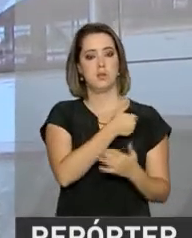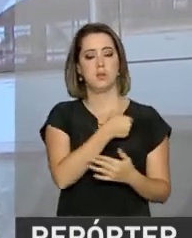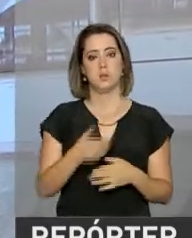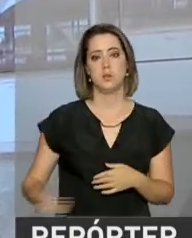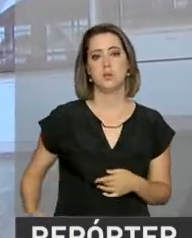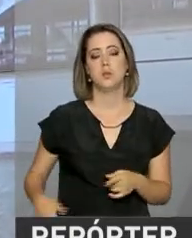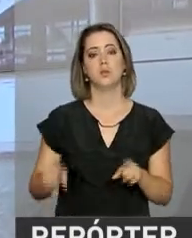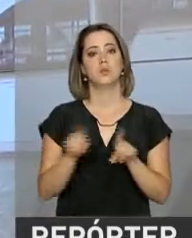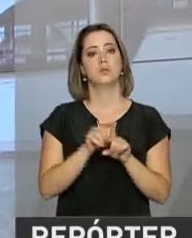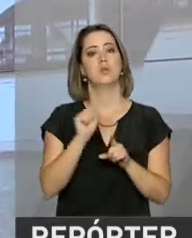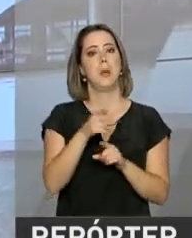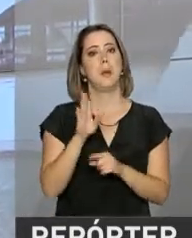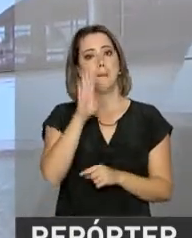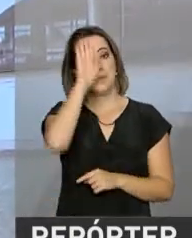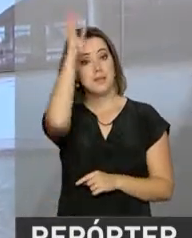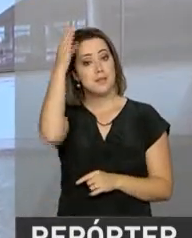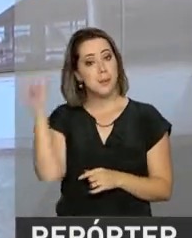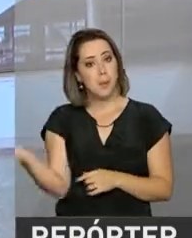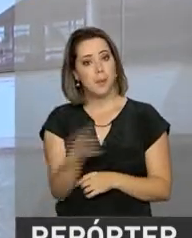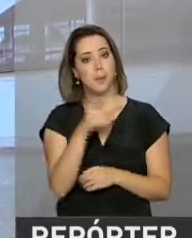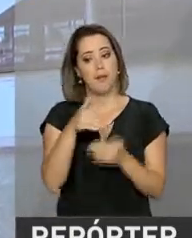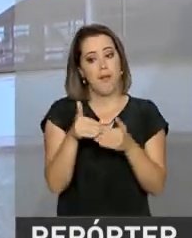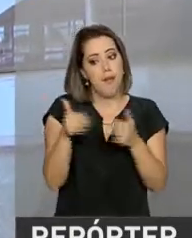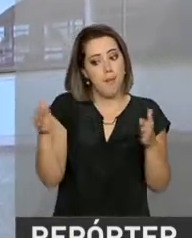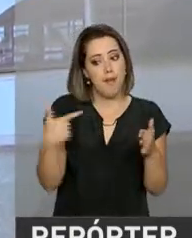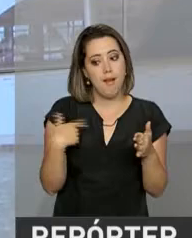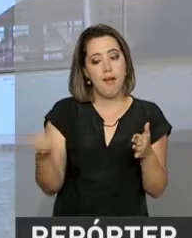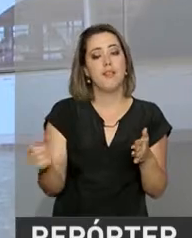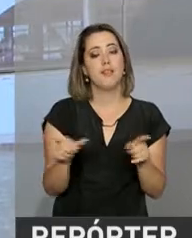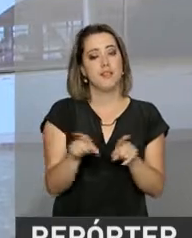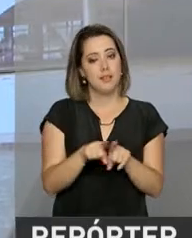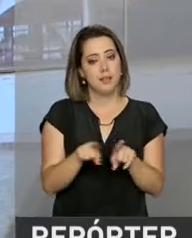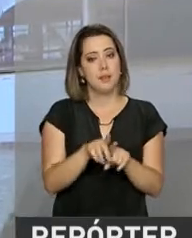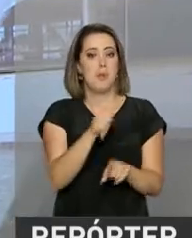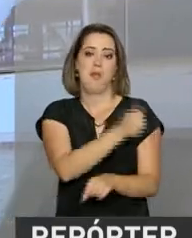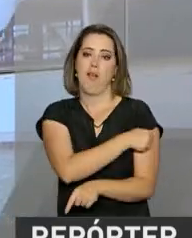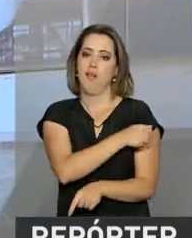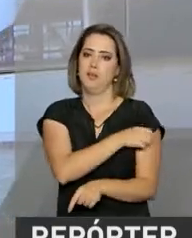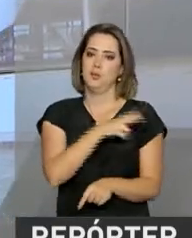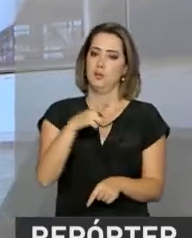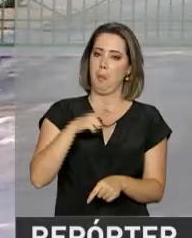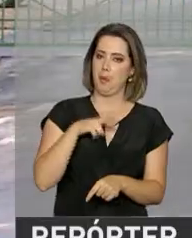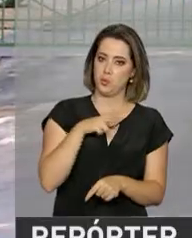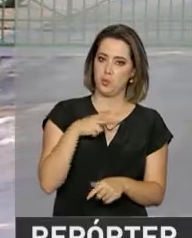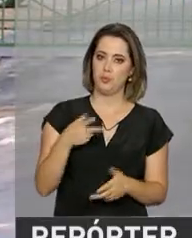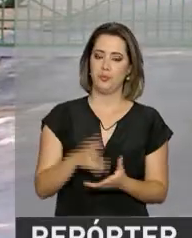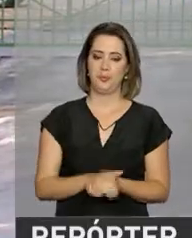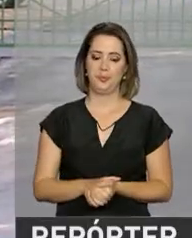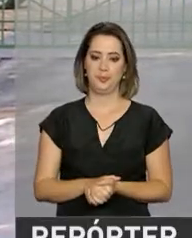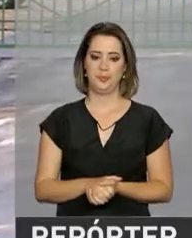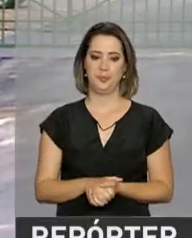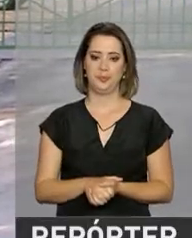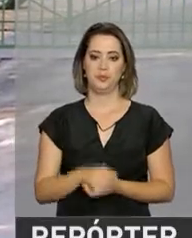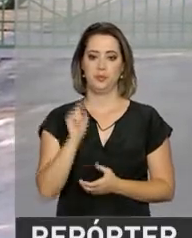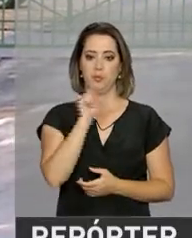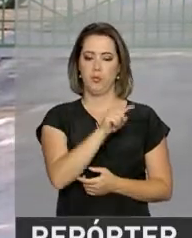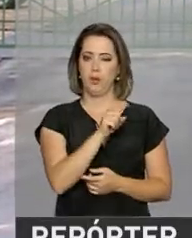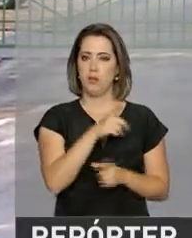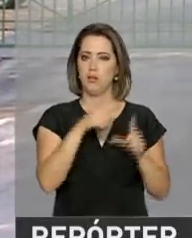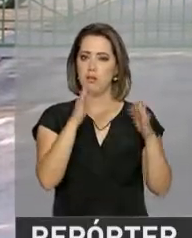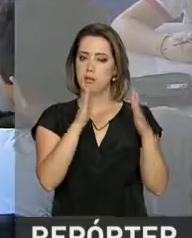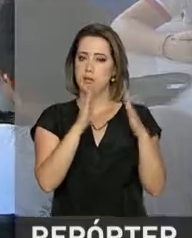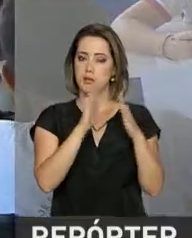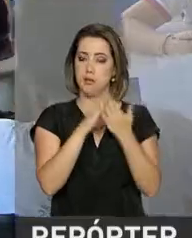é que a competição será ampliada com a participação de alunos das escolas particulares. Nesta escola